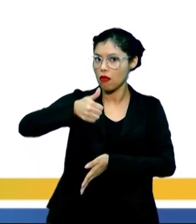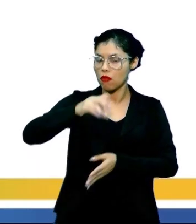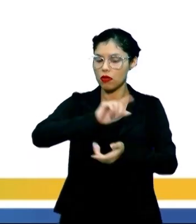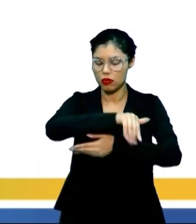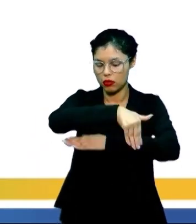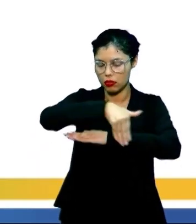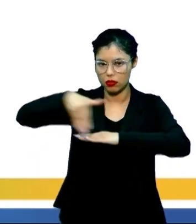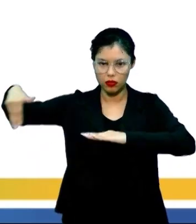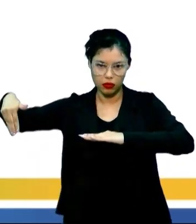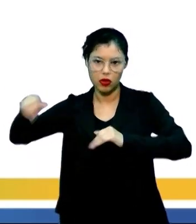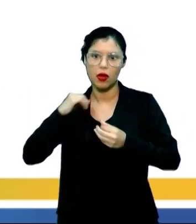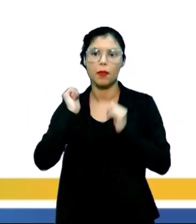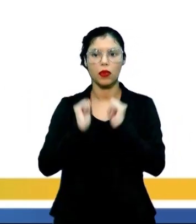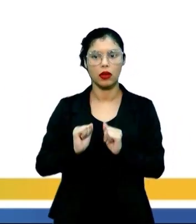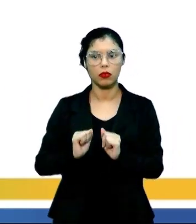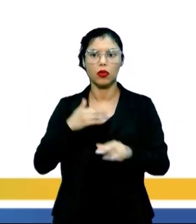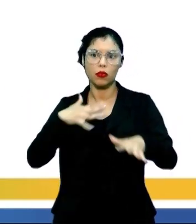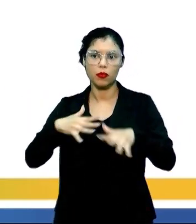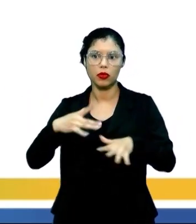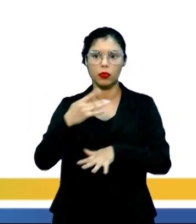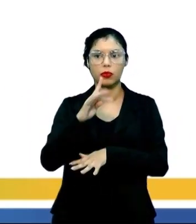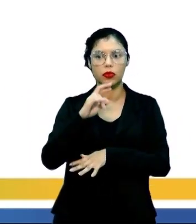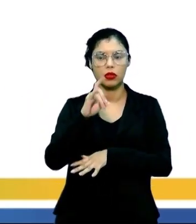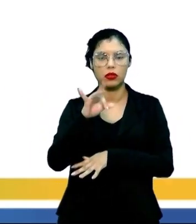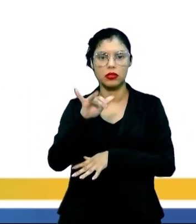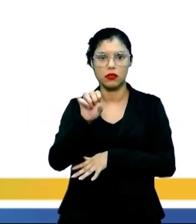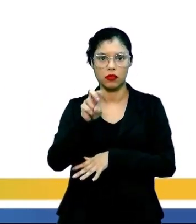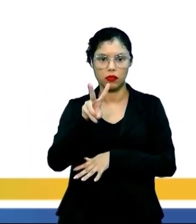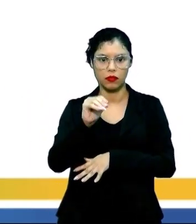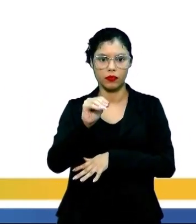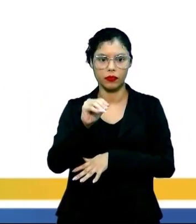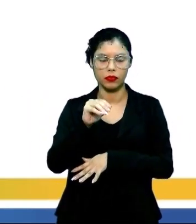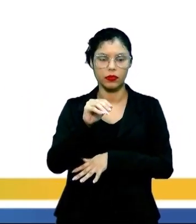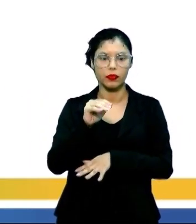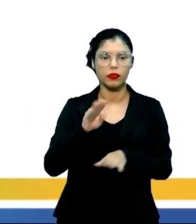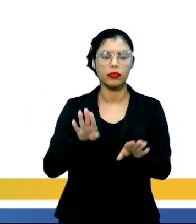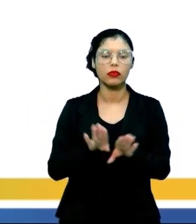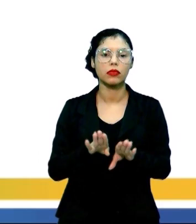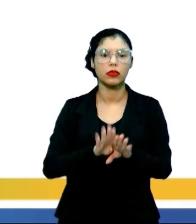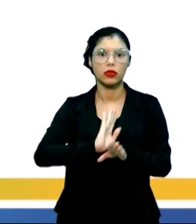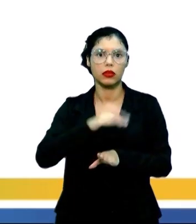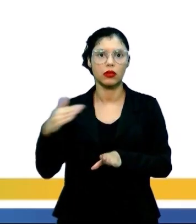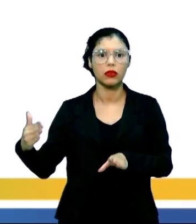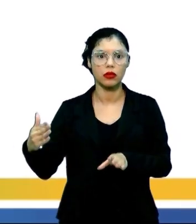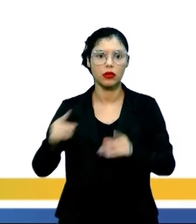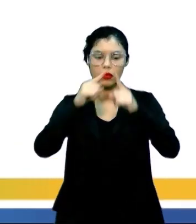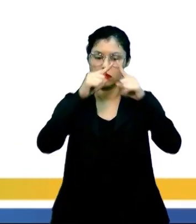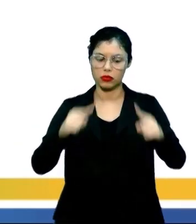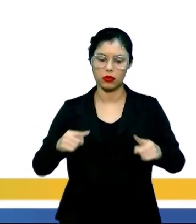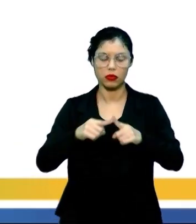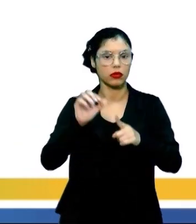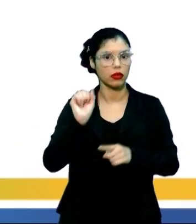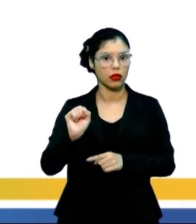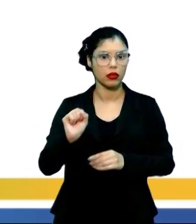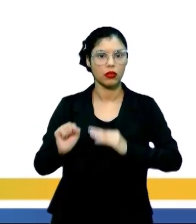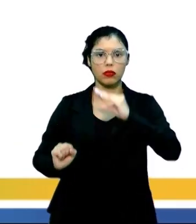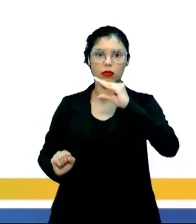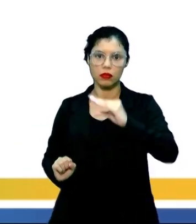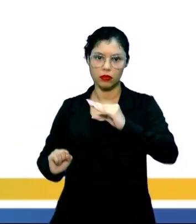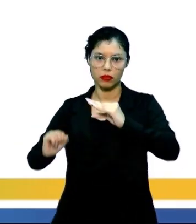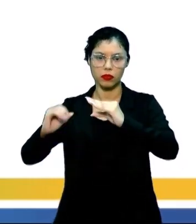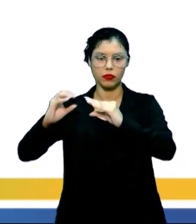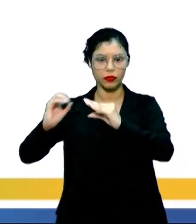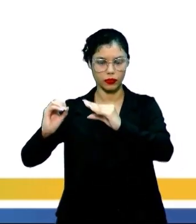trajetória, o que podemos concluir como sendo um movimento progressivo. Quando esse ΔS ele é menor que